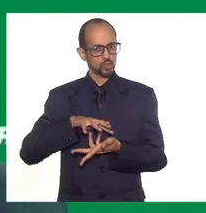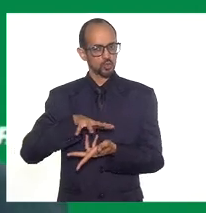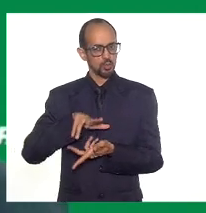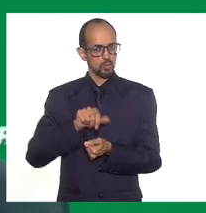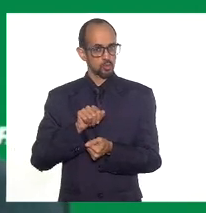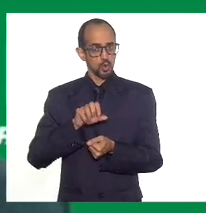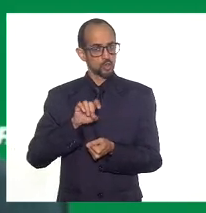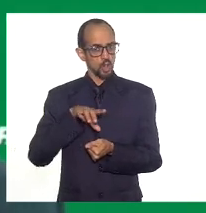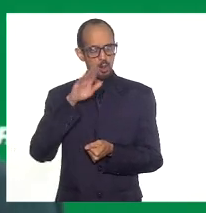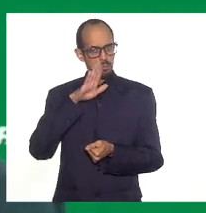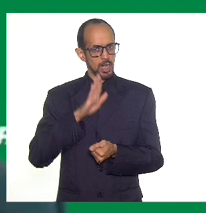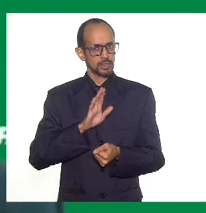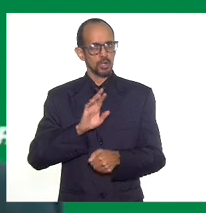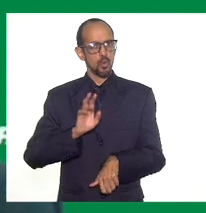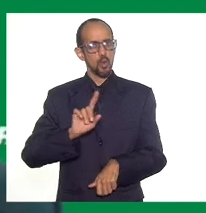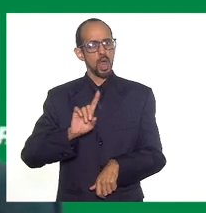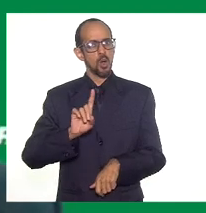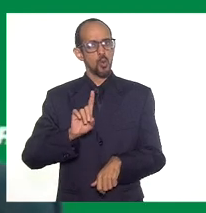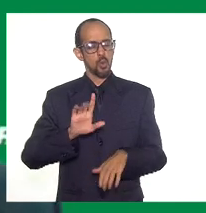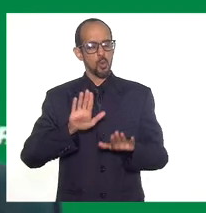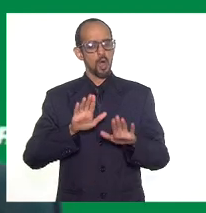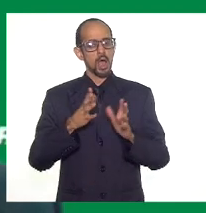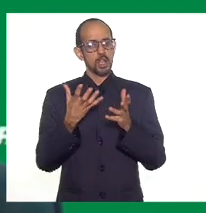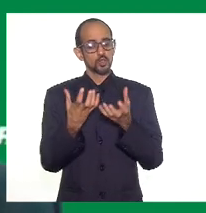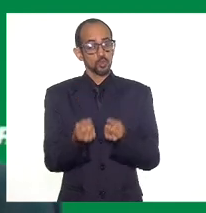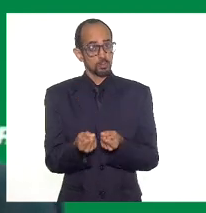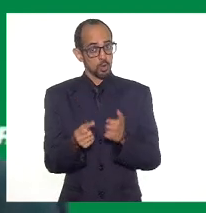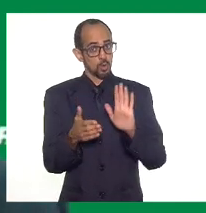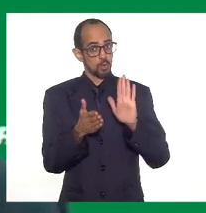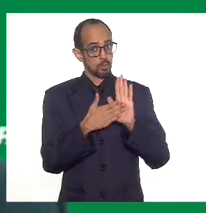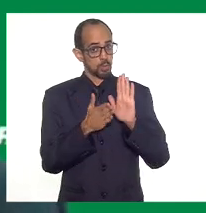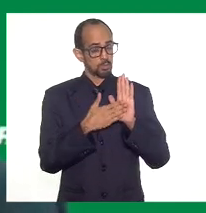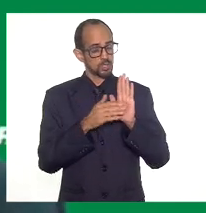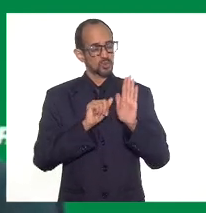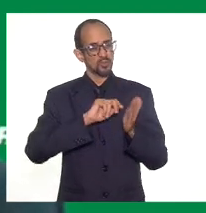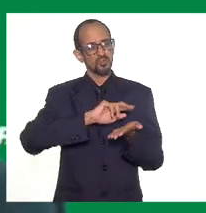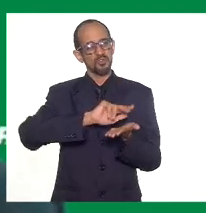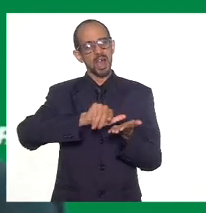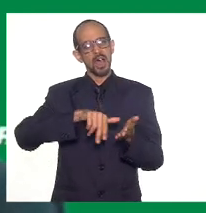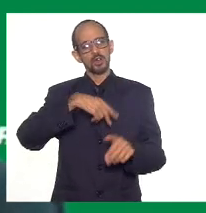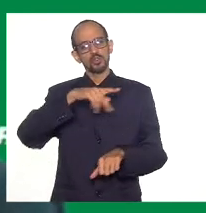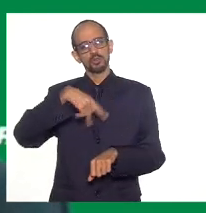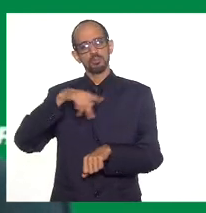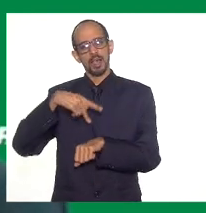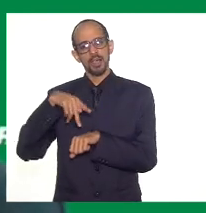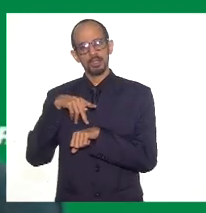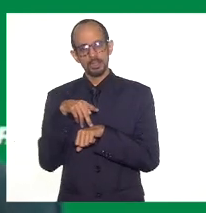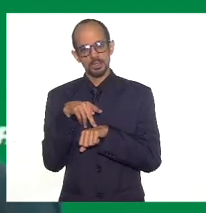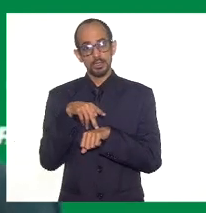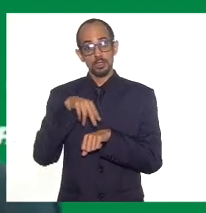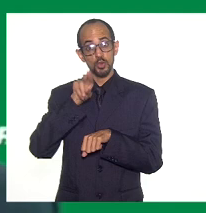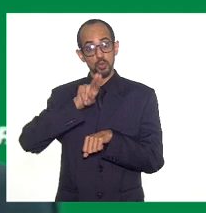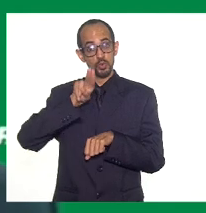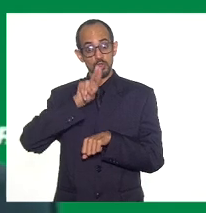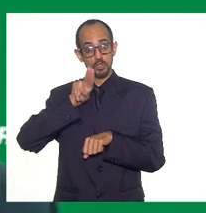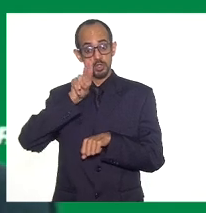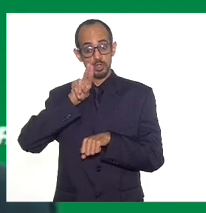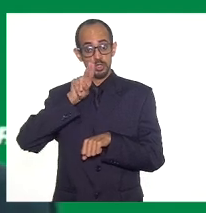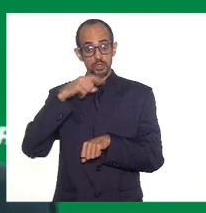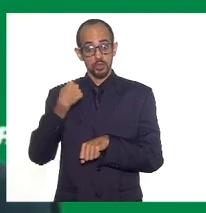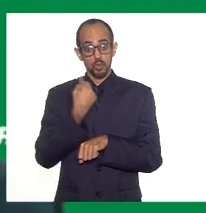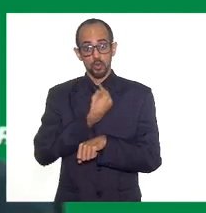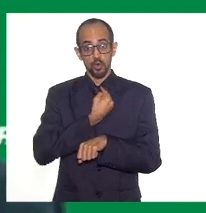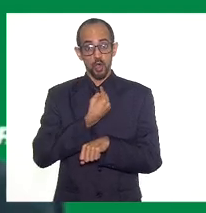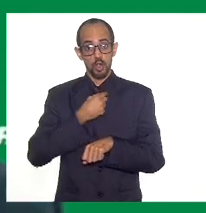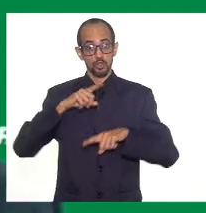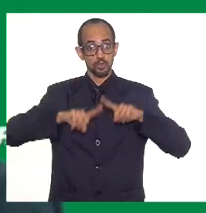só o Brasil assumiu esse compromisso, mas vários outros países que são consumidores, né, dos nossos